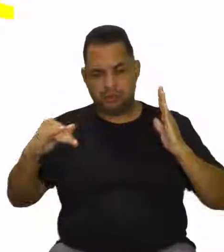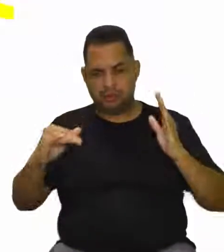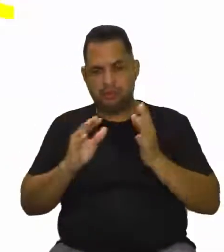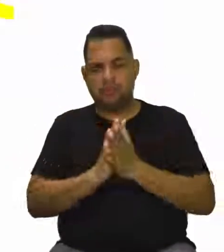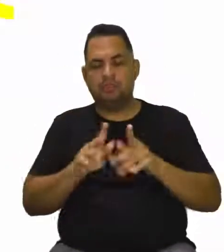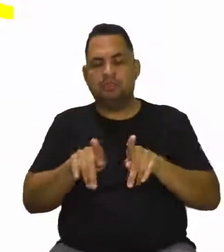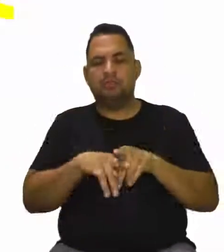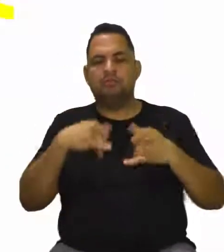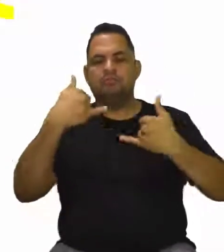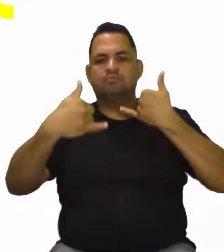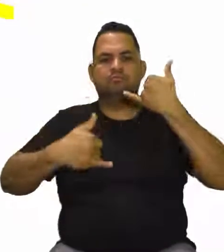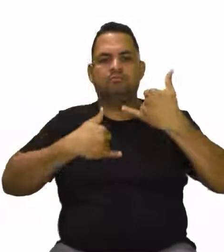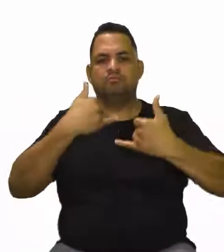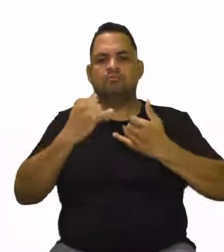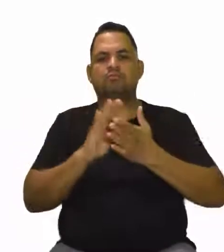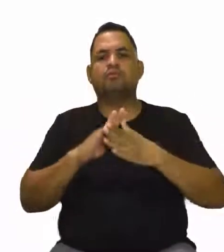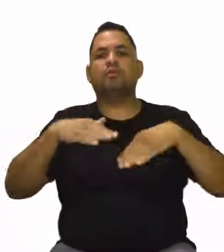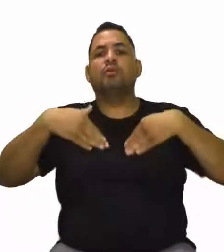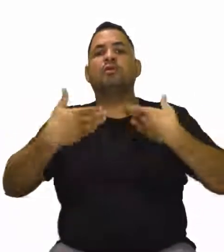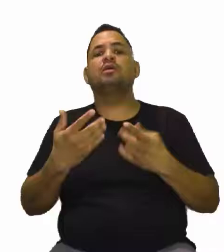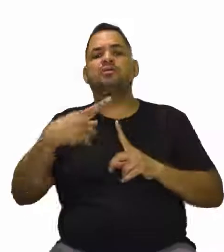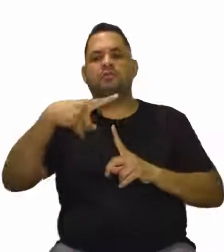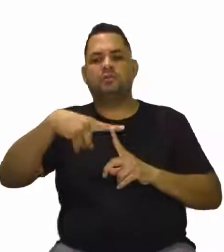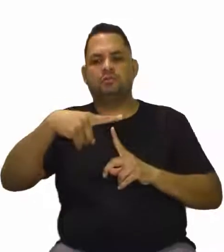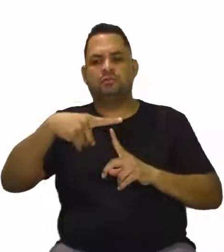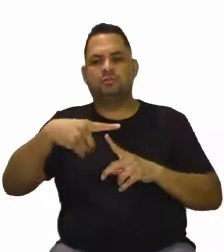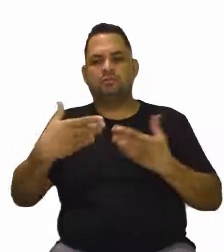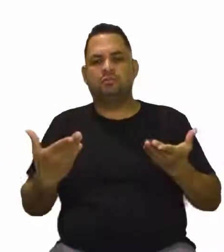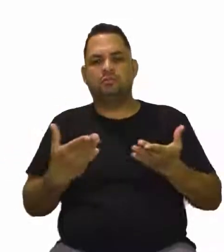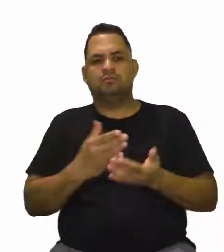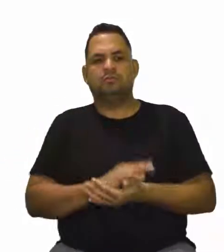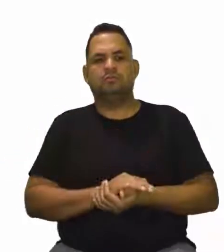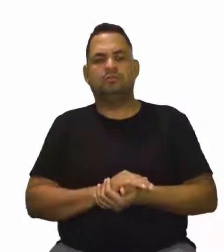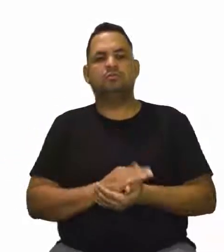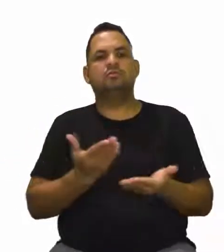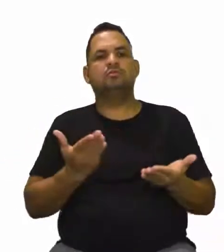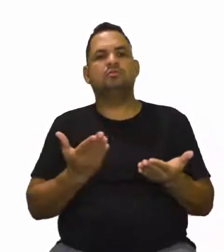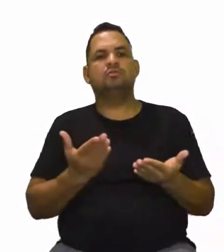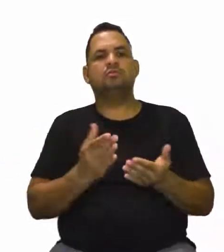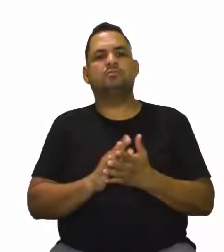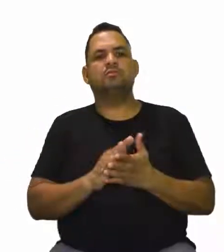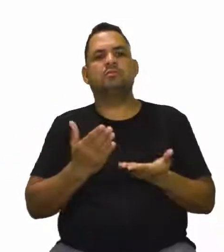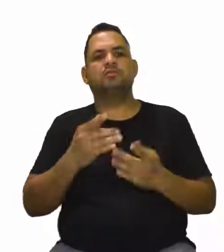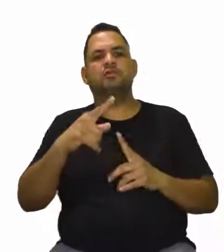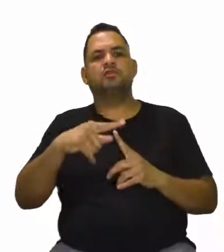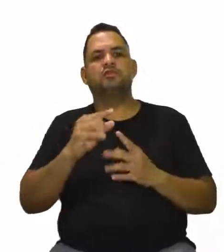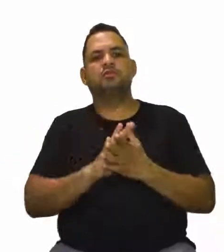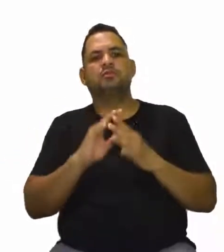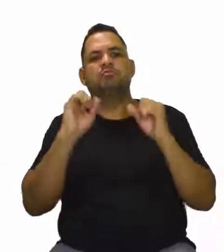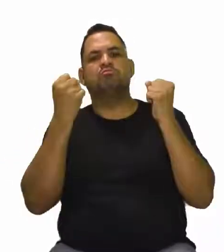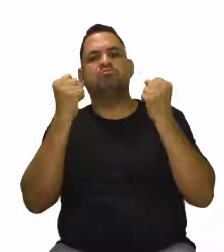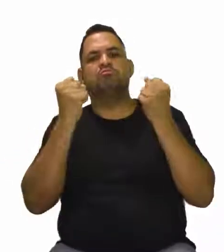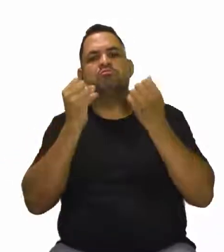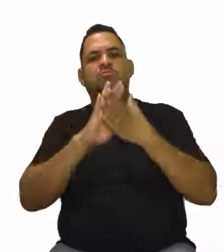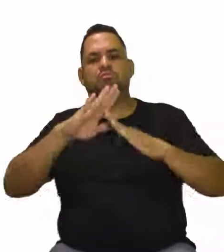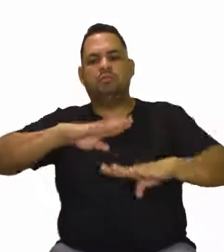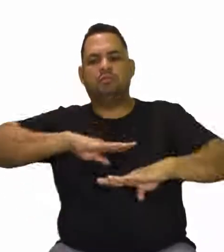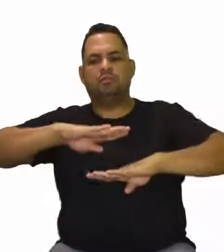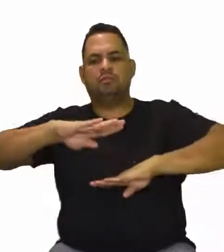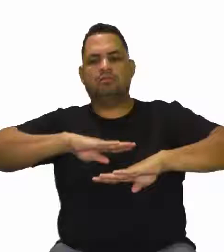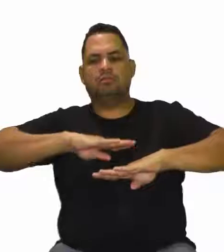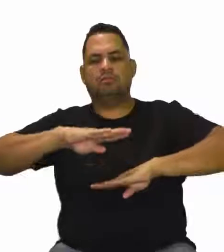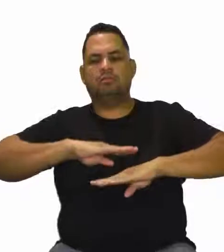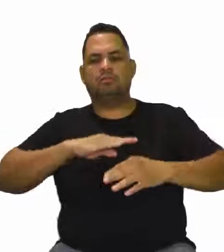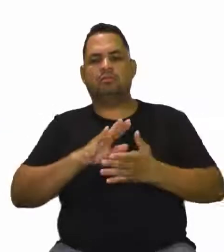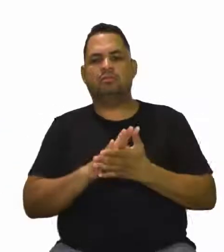no lazer. Quais seriam os tipos, né? Os tipos de ginásticas de condicionamento. E aí,